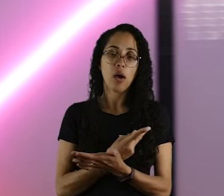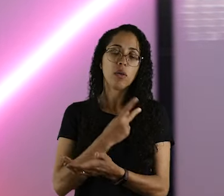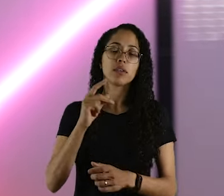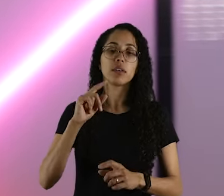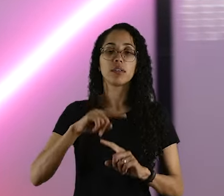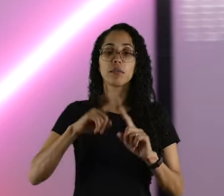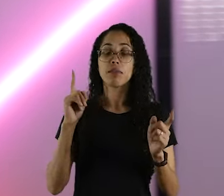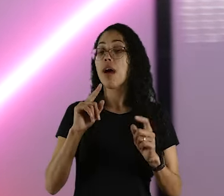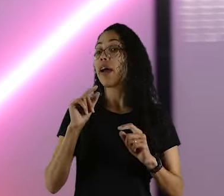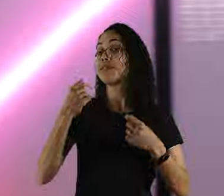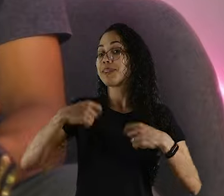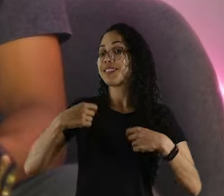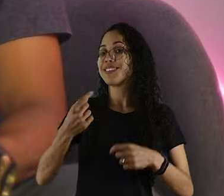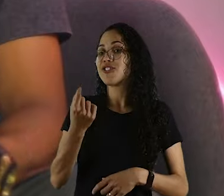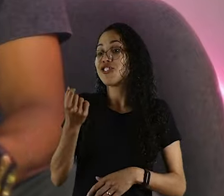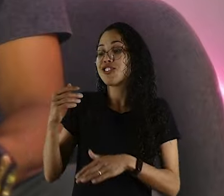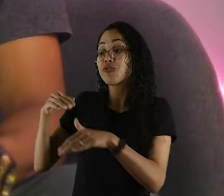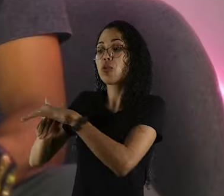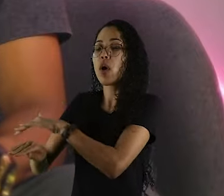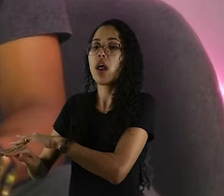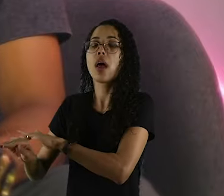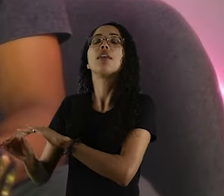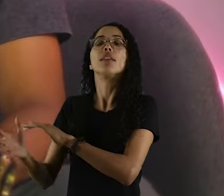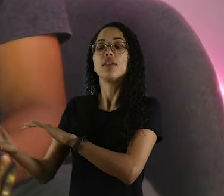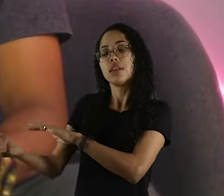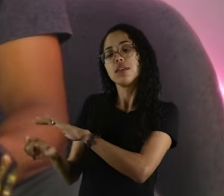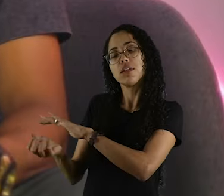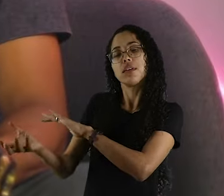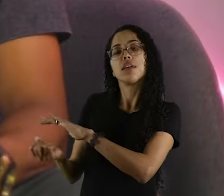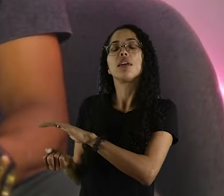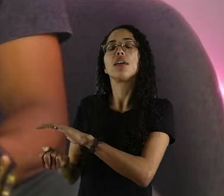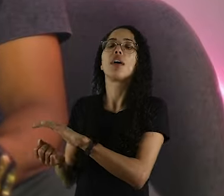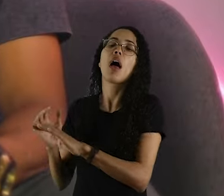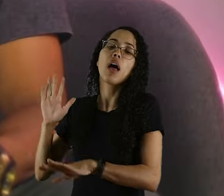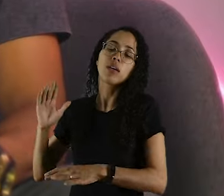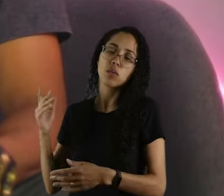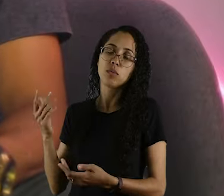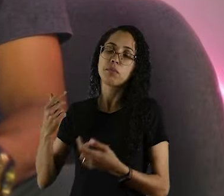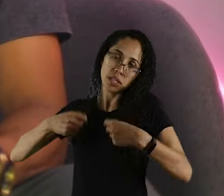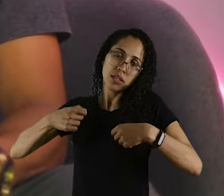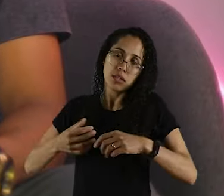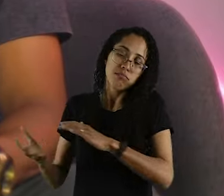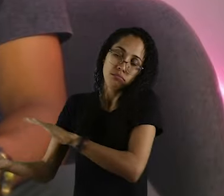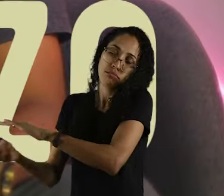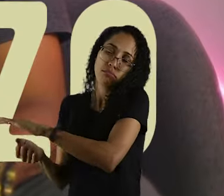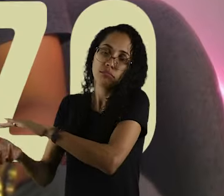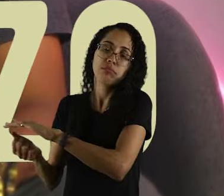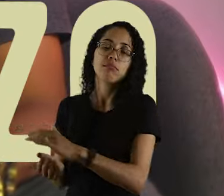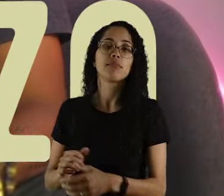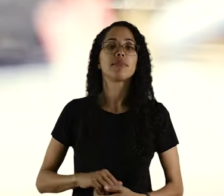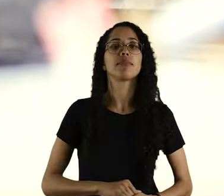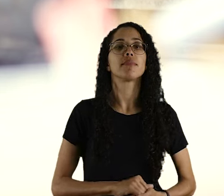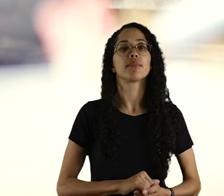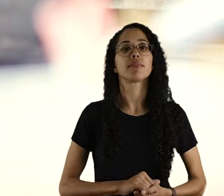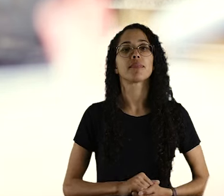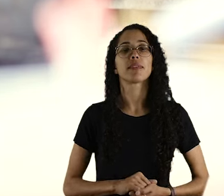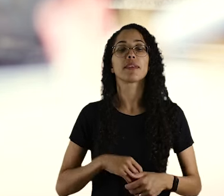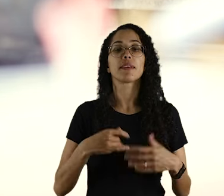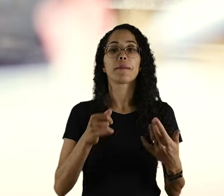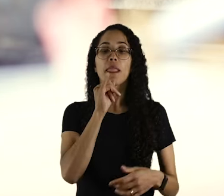dos imprevistos? A reserva de emergência. Então, é por isso que a gente tem que focar. Não adianta a gente querer pensar no longo prazo se a gente não garante o curto prazo. A